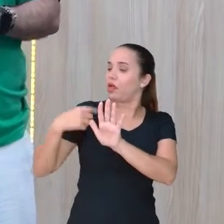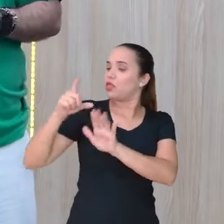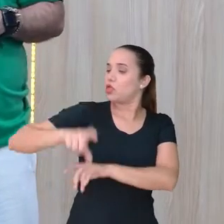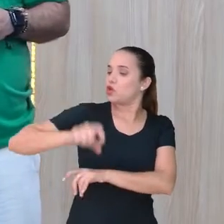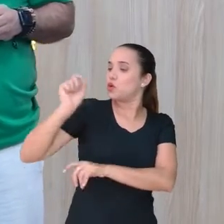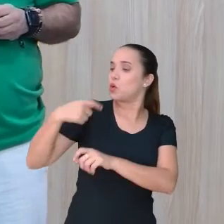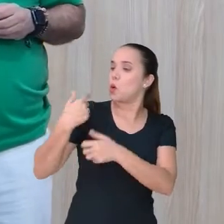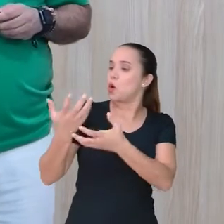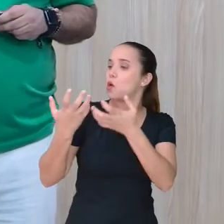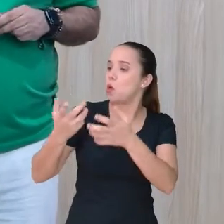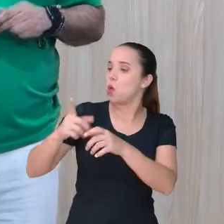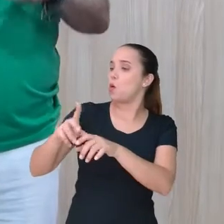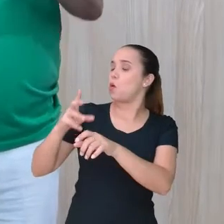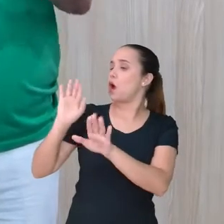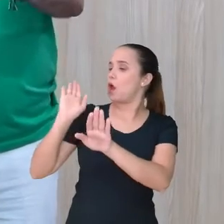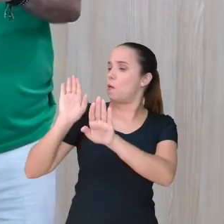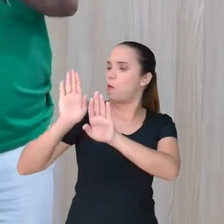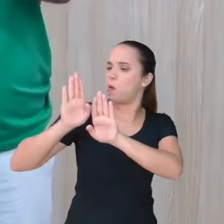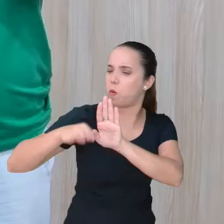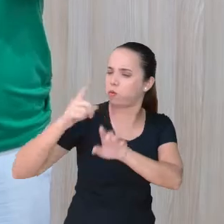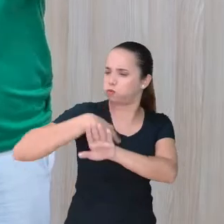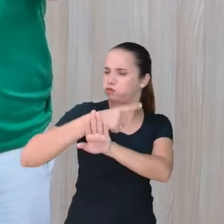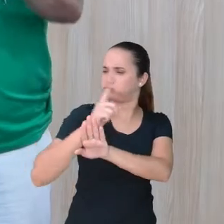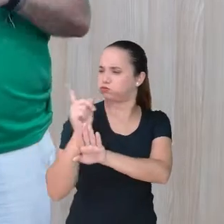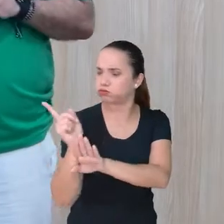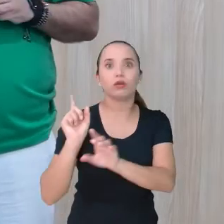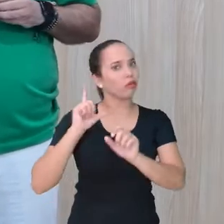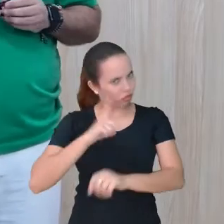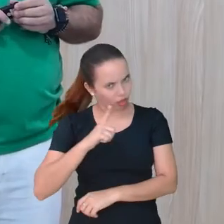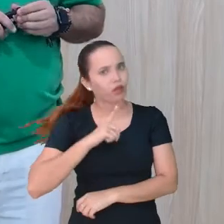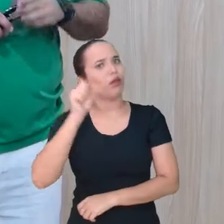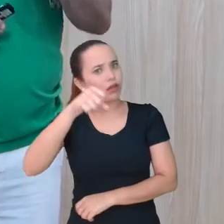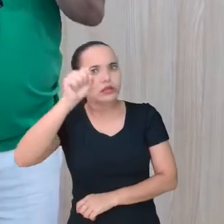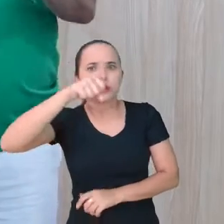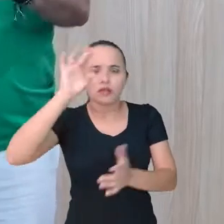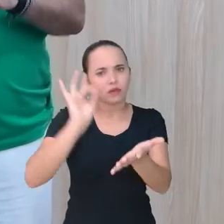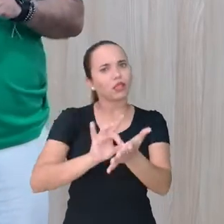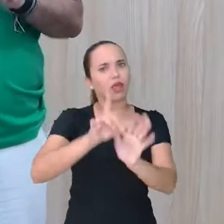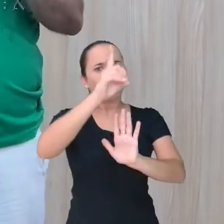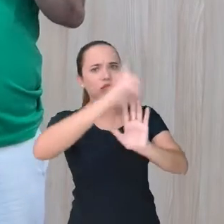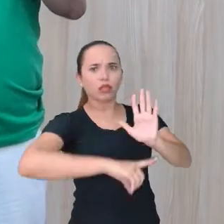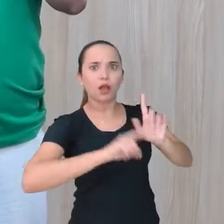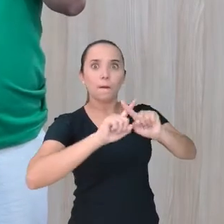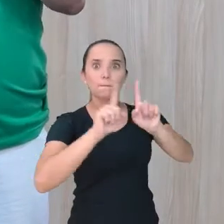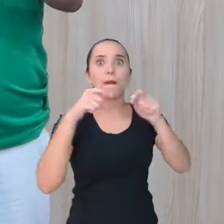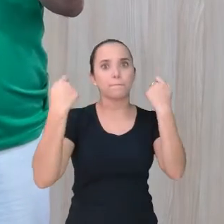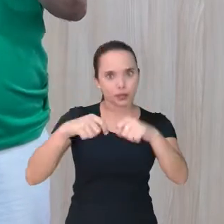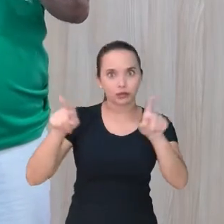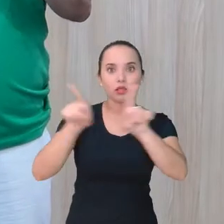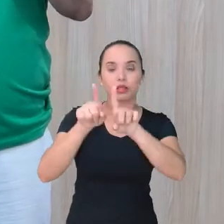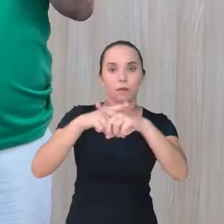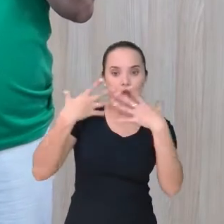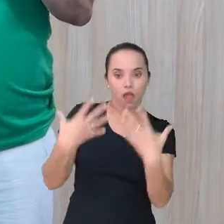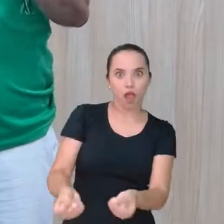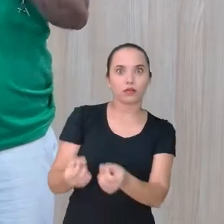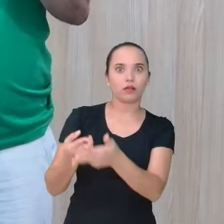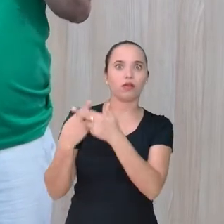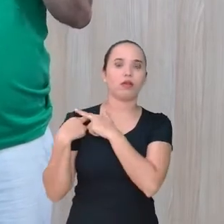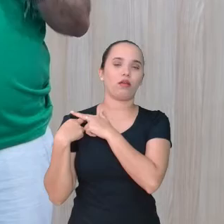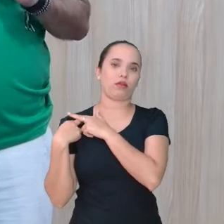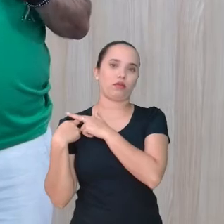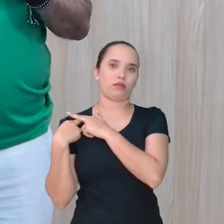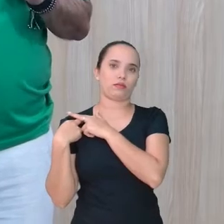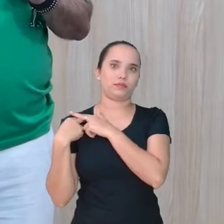infligir ali aquele limite de velocidade. Tem, mas você será responsabilizado por isso. Então, o seu direito